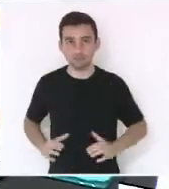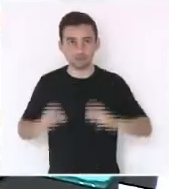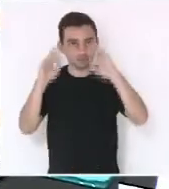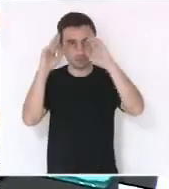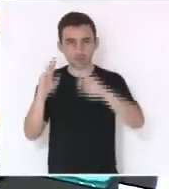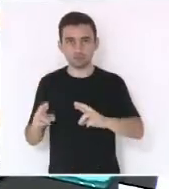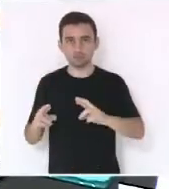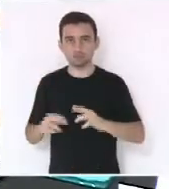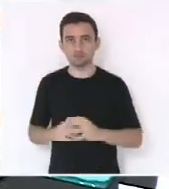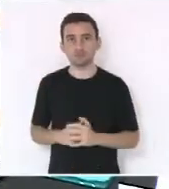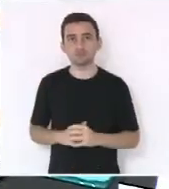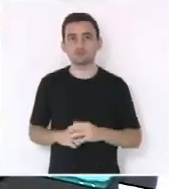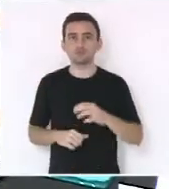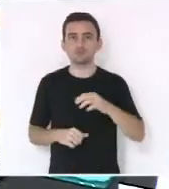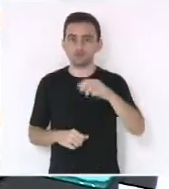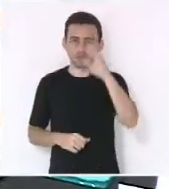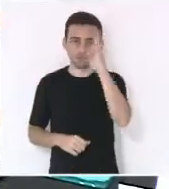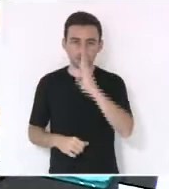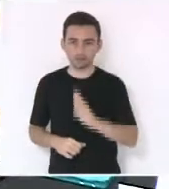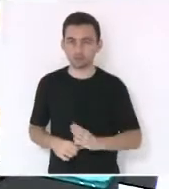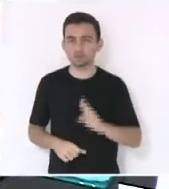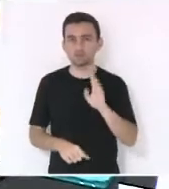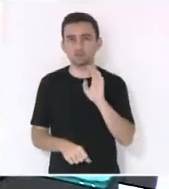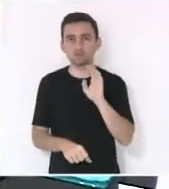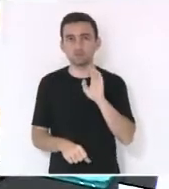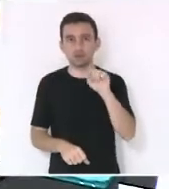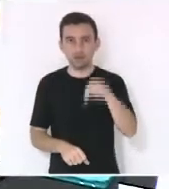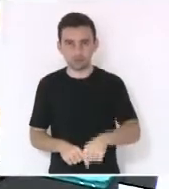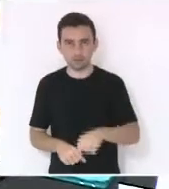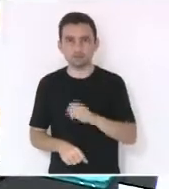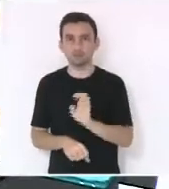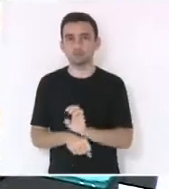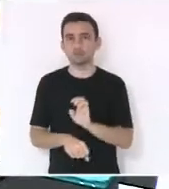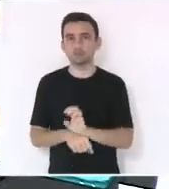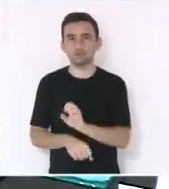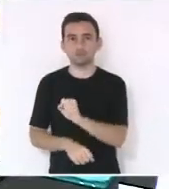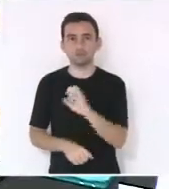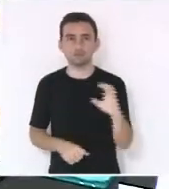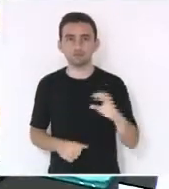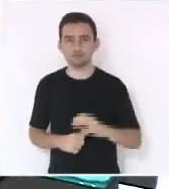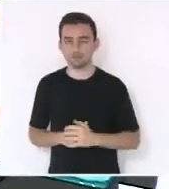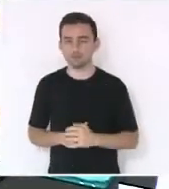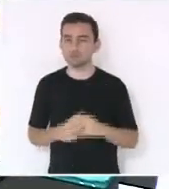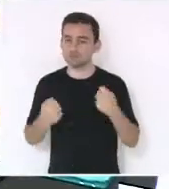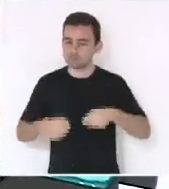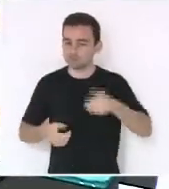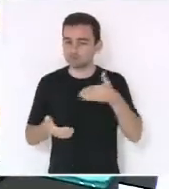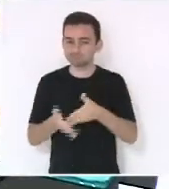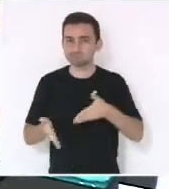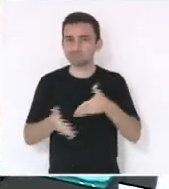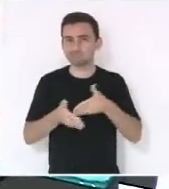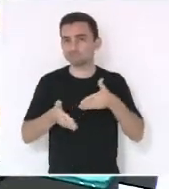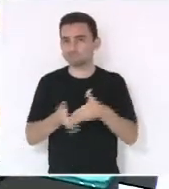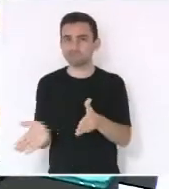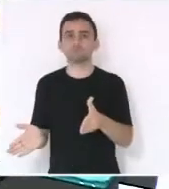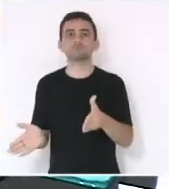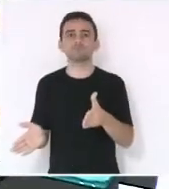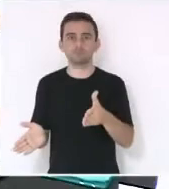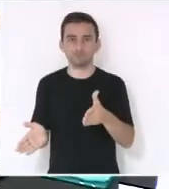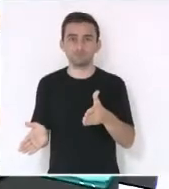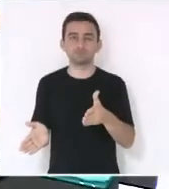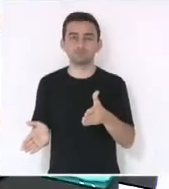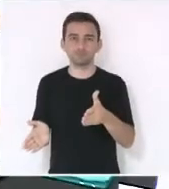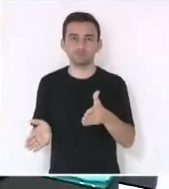acontece no país, no nosso estado. E nós temos que romper com essas barreiras que ainda a gente vive na nossa sociedade